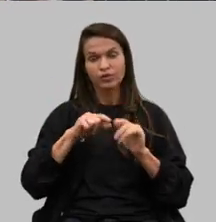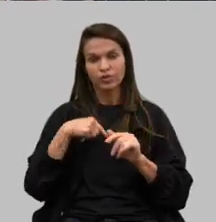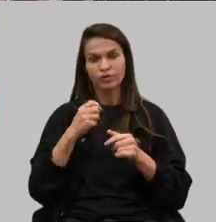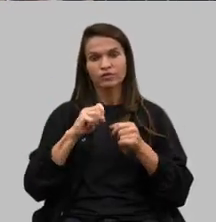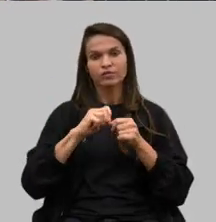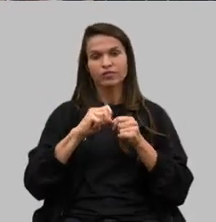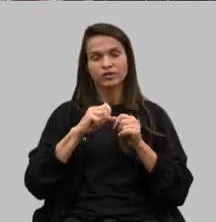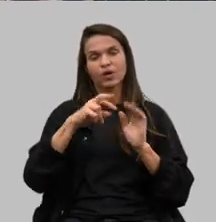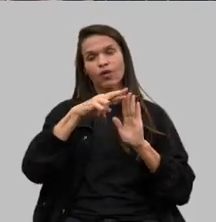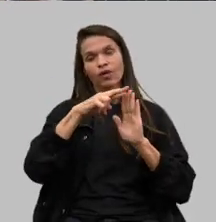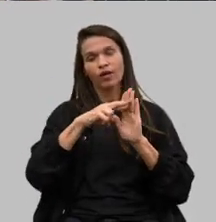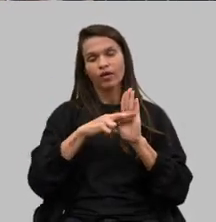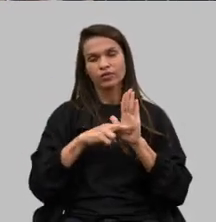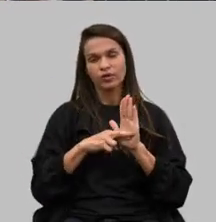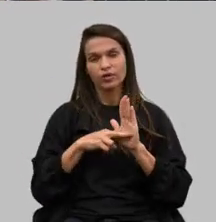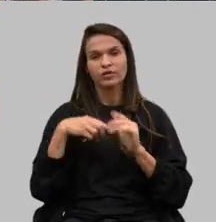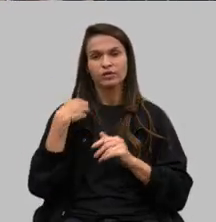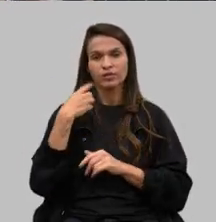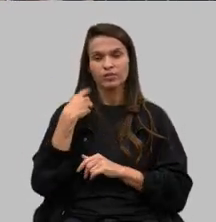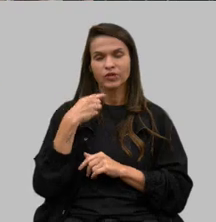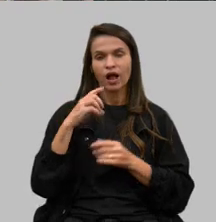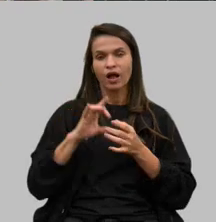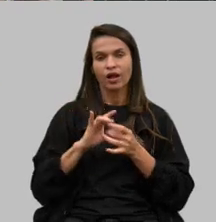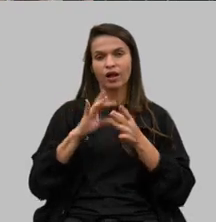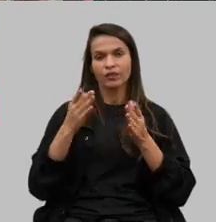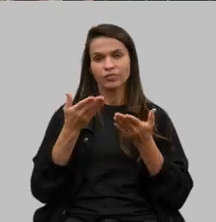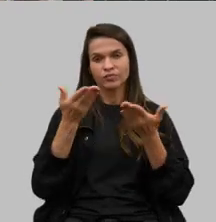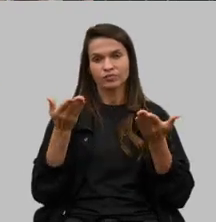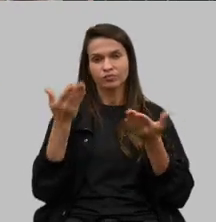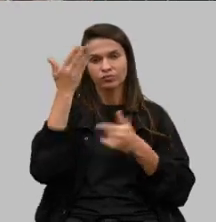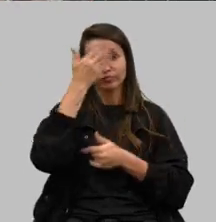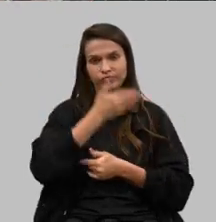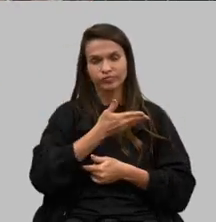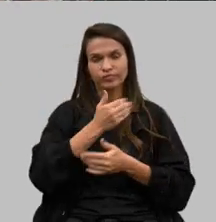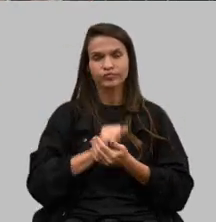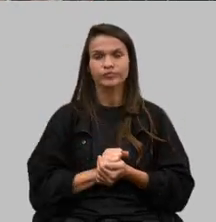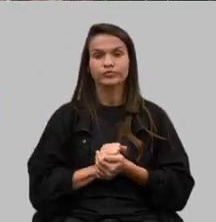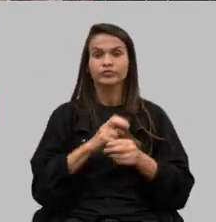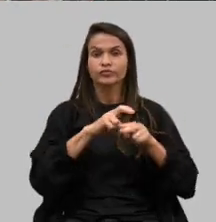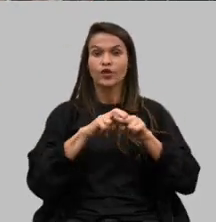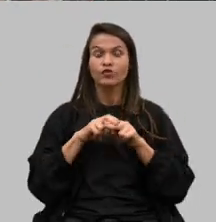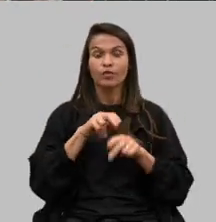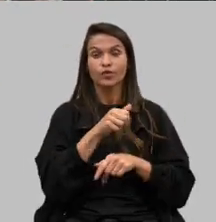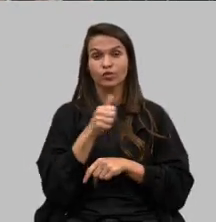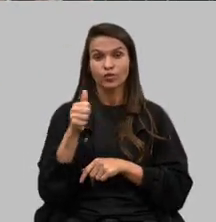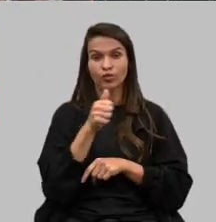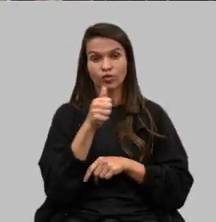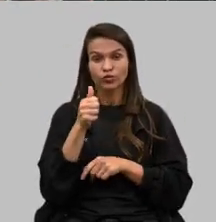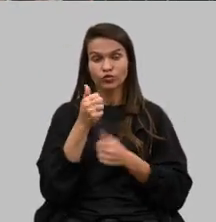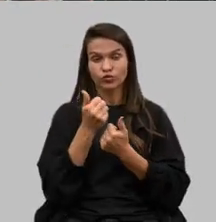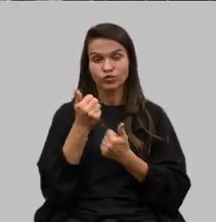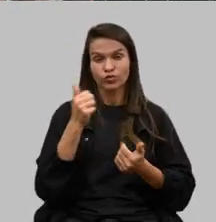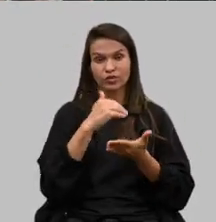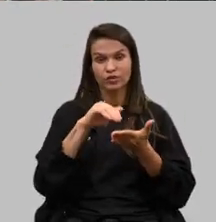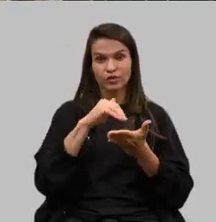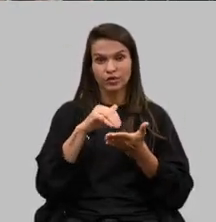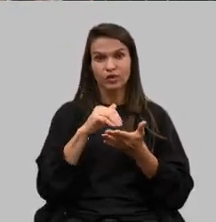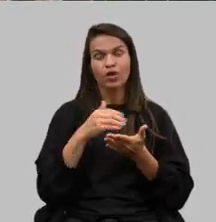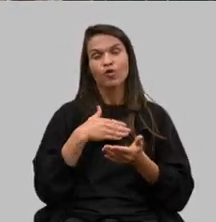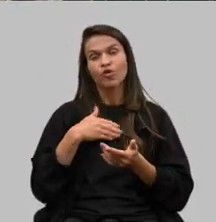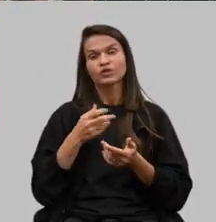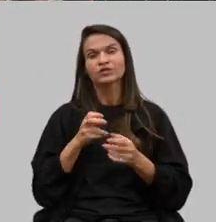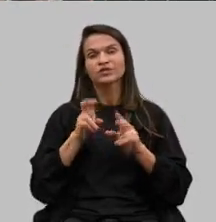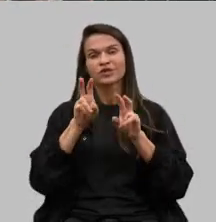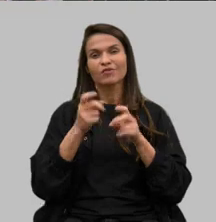o relatório deputada tá aqui à disposição para você sobre os 11 eh subsecretários eu gosto muito quando esse tema volta